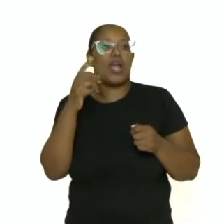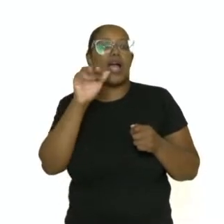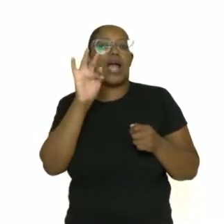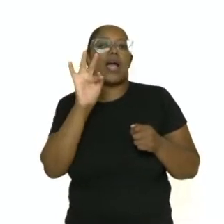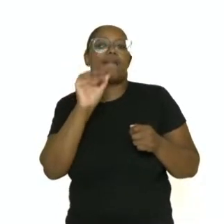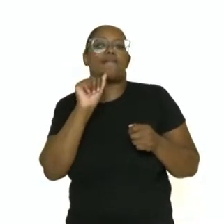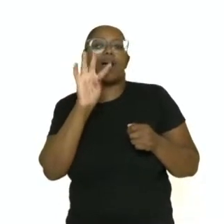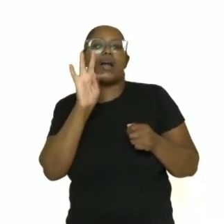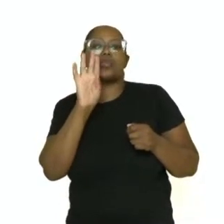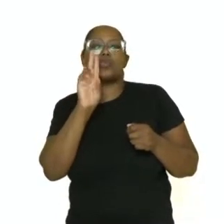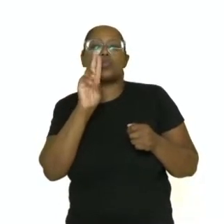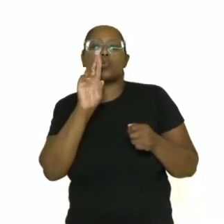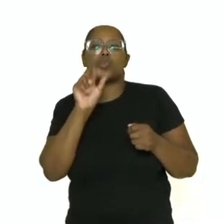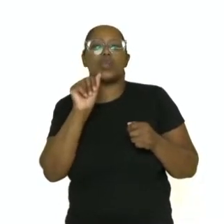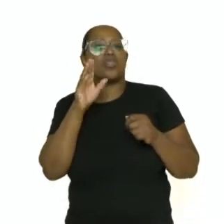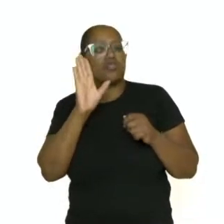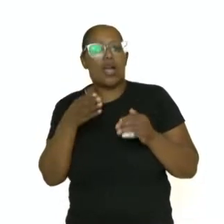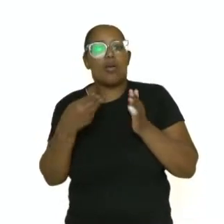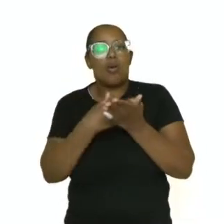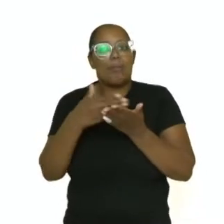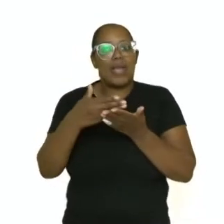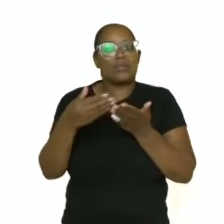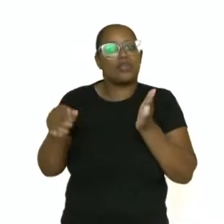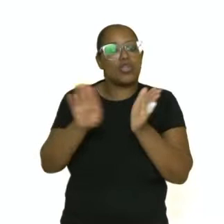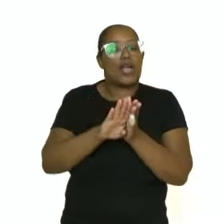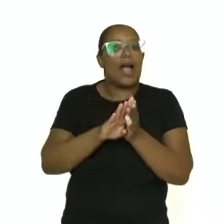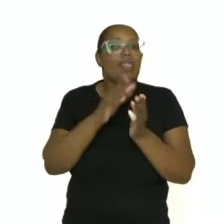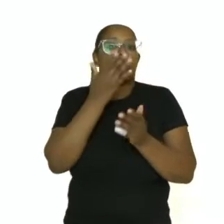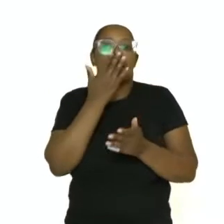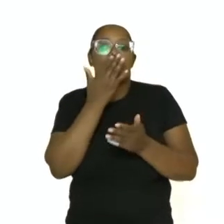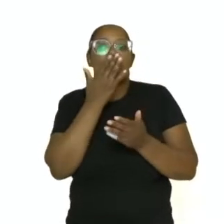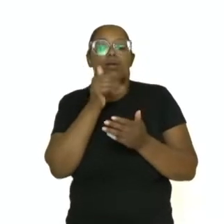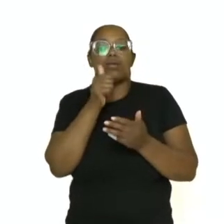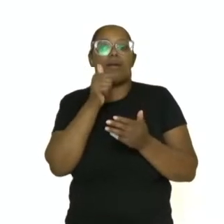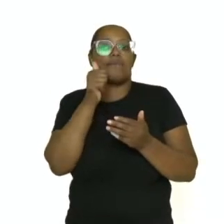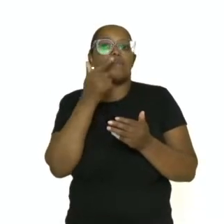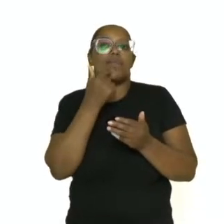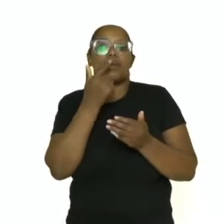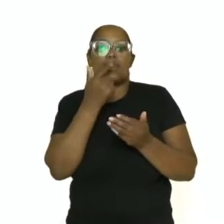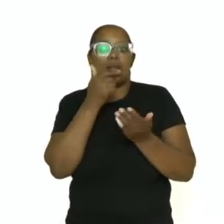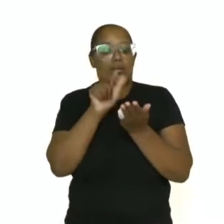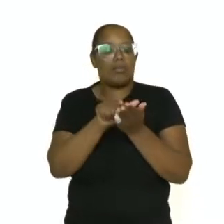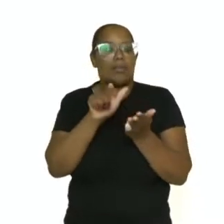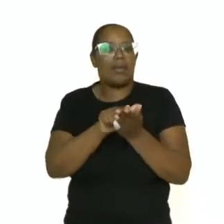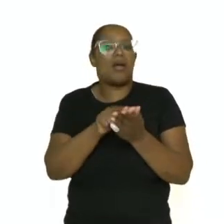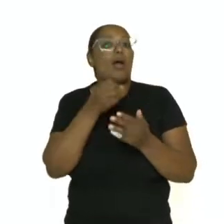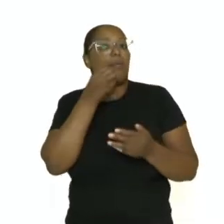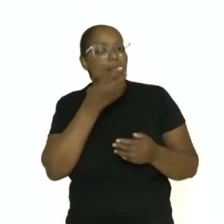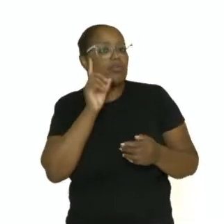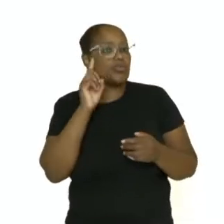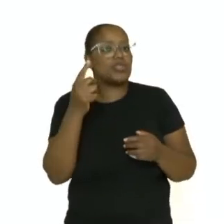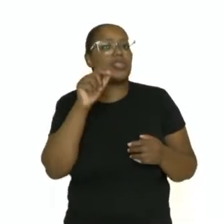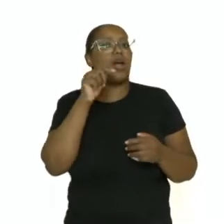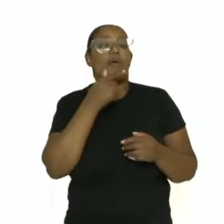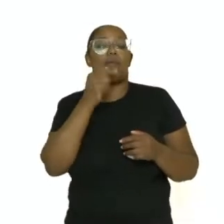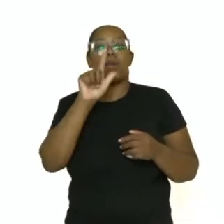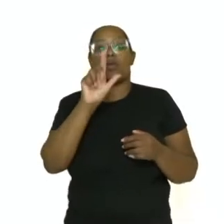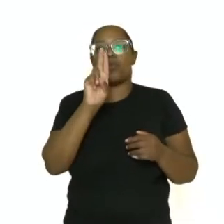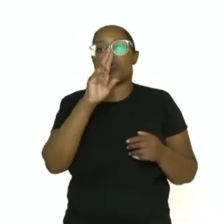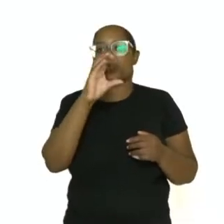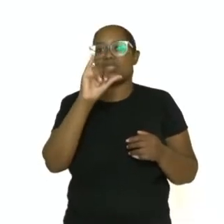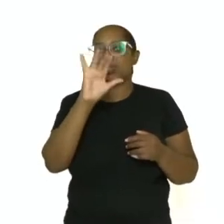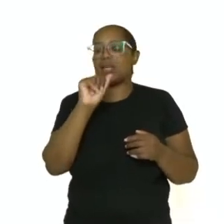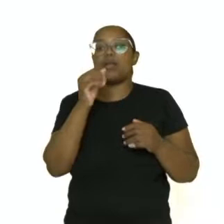já essa semana começam a chegar na cor vermelha? O Hudson José responde: bom dia, Luciano. Bom dia a todos